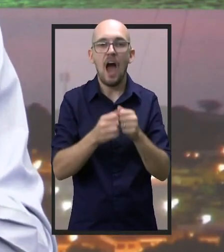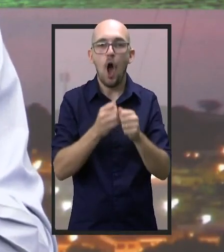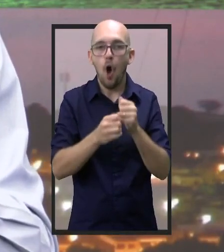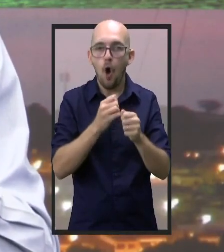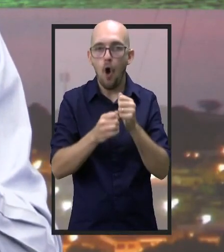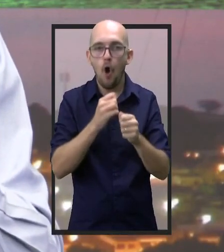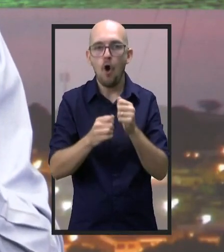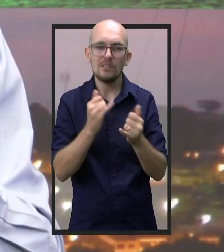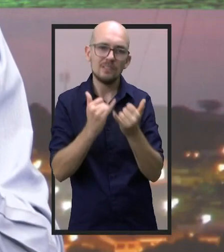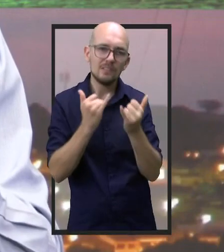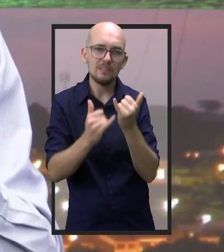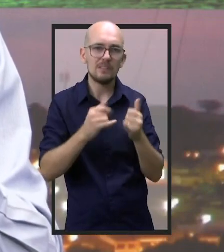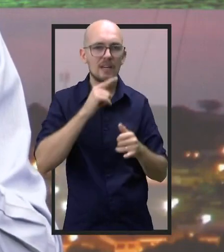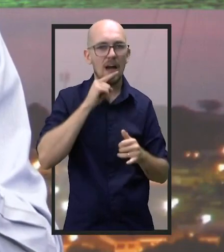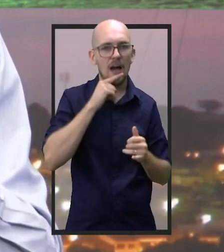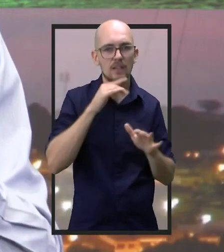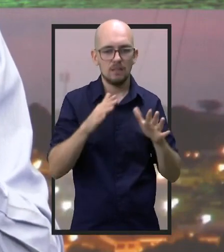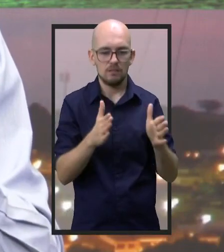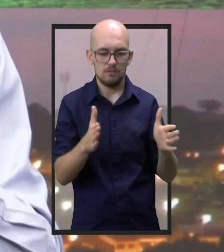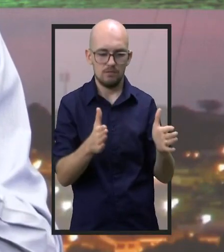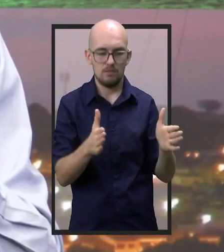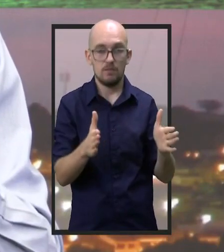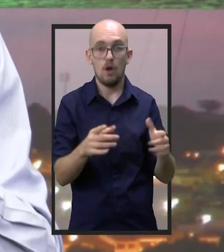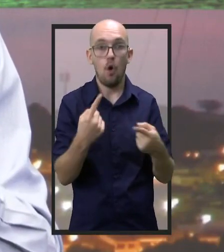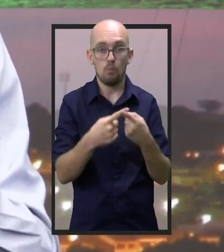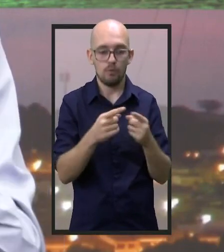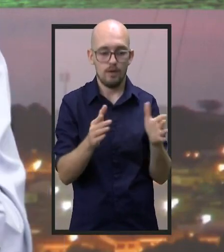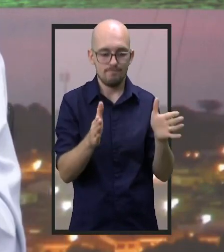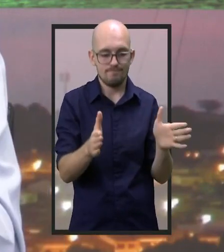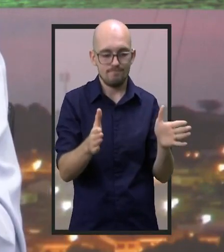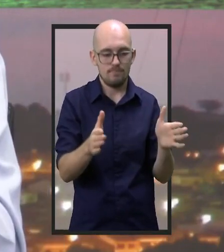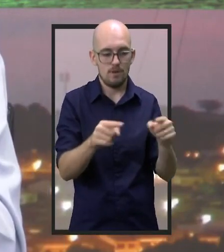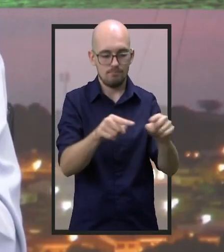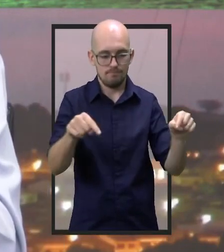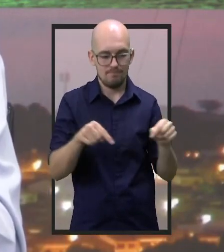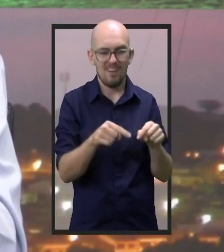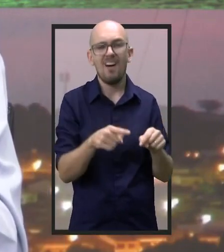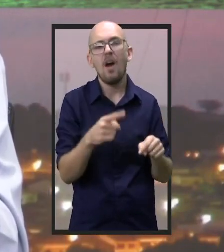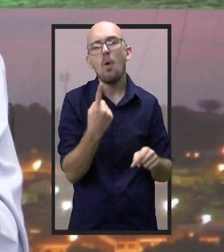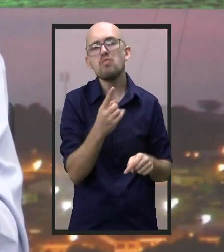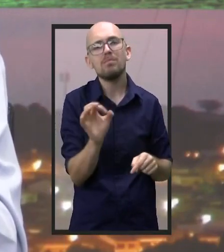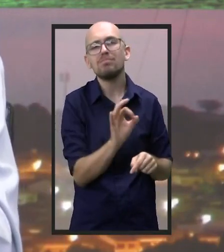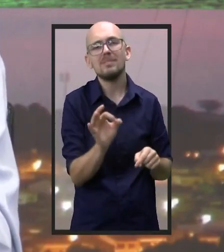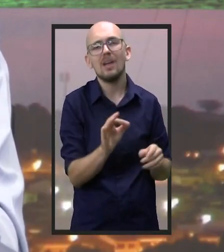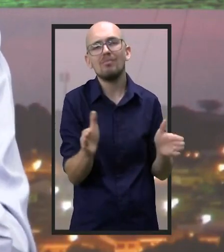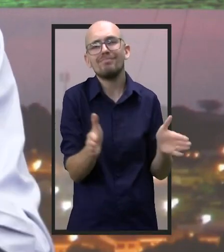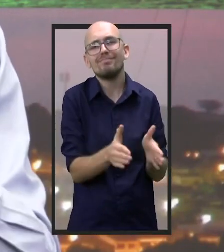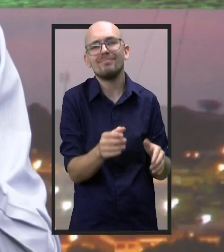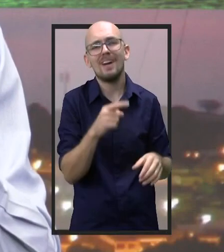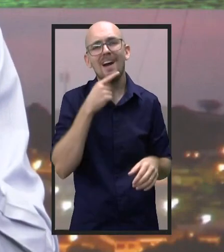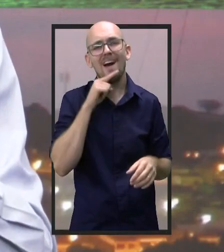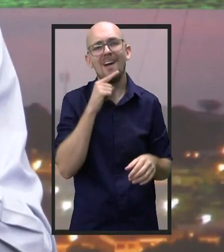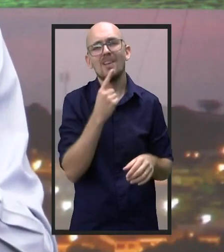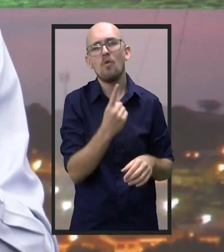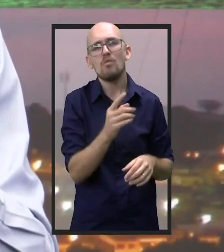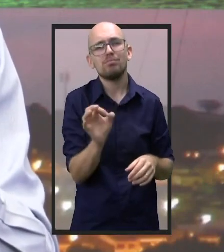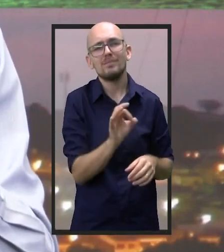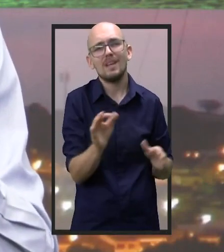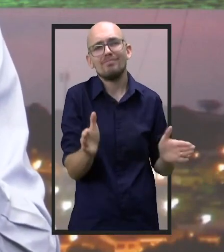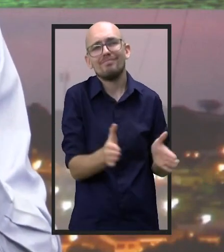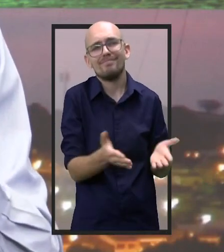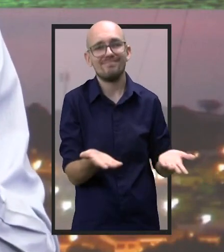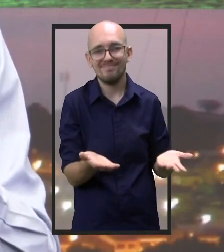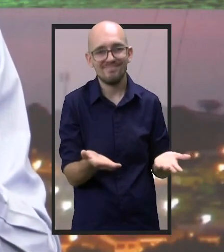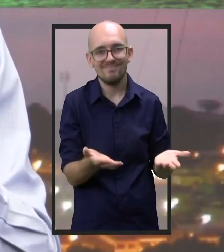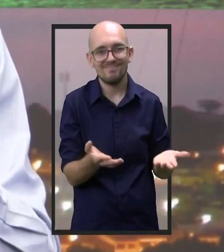nossa. Então, o tanto que ocupa do território nacional a cana é 1%. 1%. Então, tudo isso,